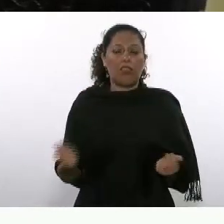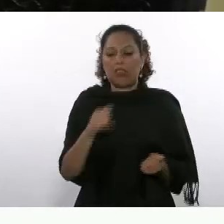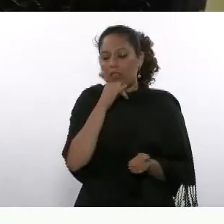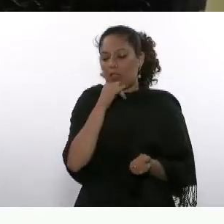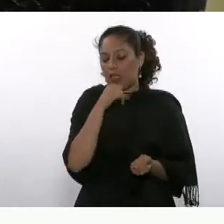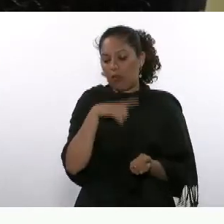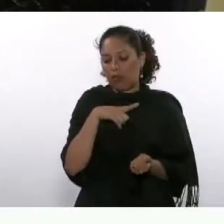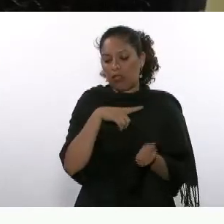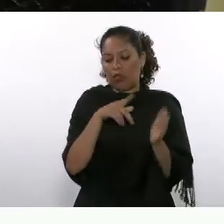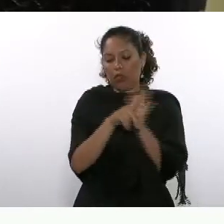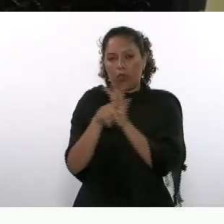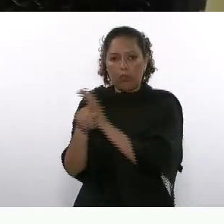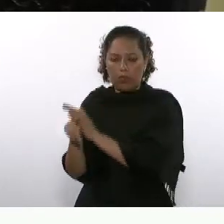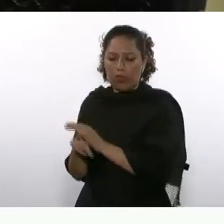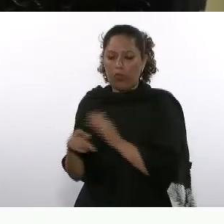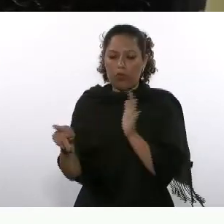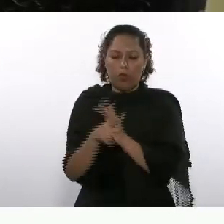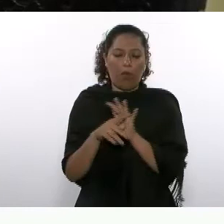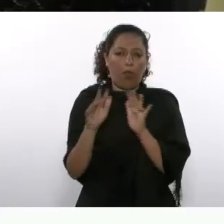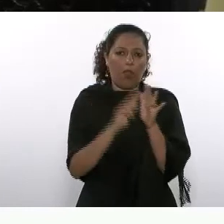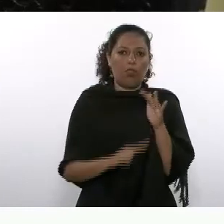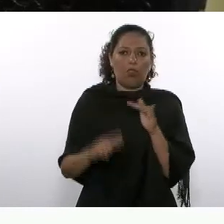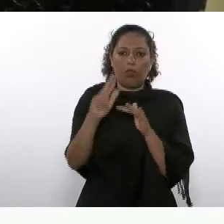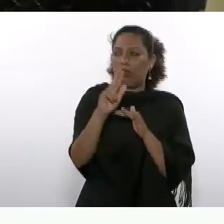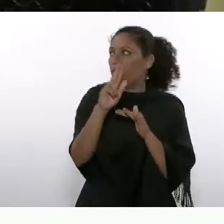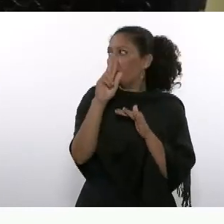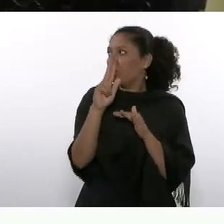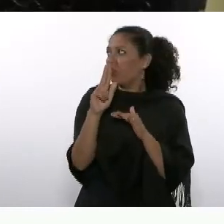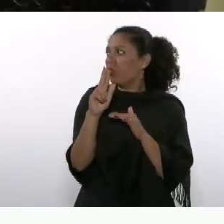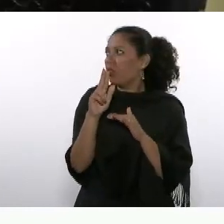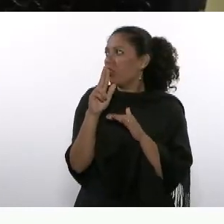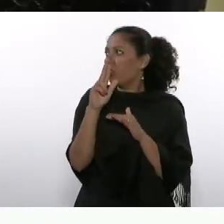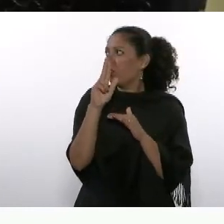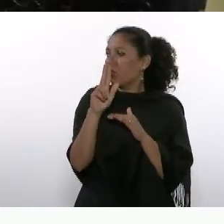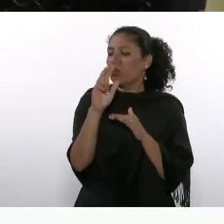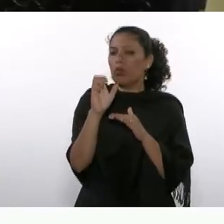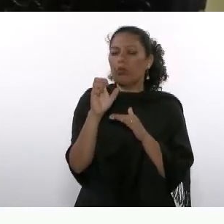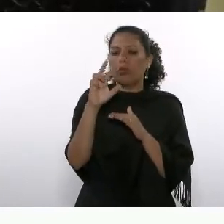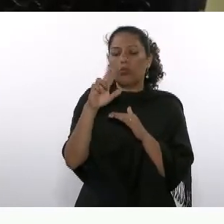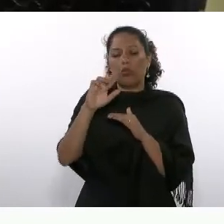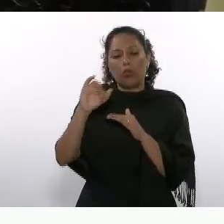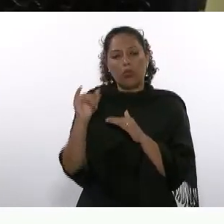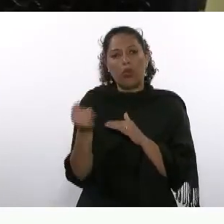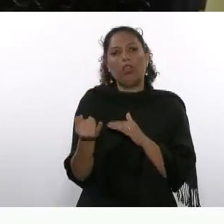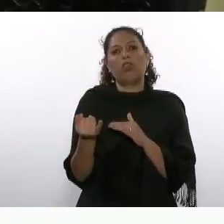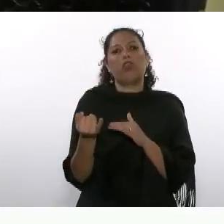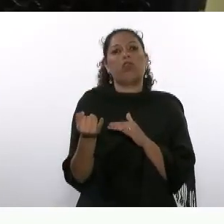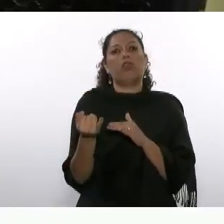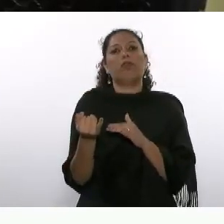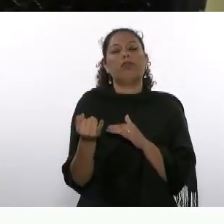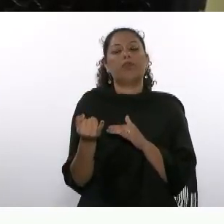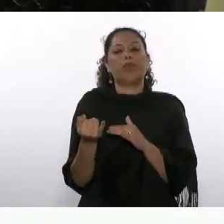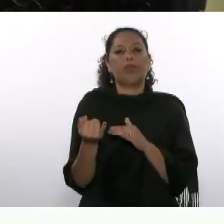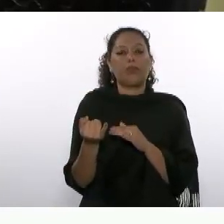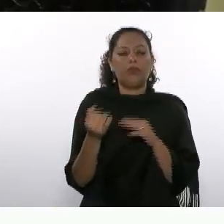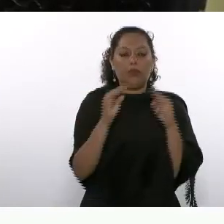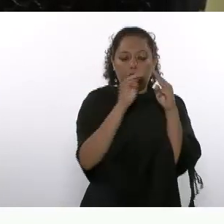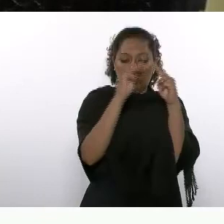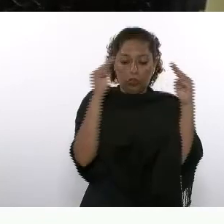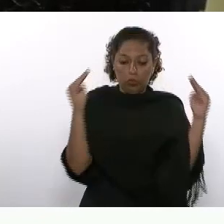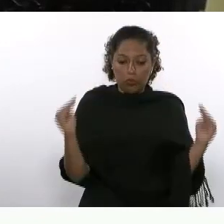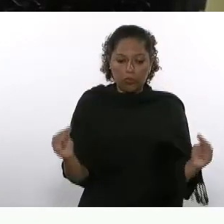projeto embrionário da UERJ, é o UERJ, Fernando, é o UERJ ou o FRJ? Da UERJ, né? Da UERJ, de um